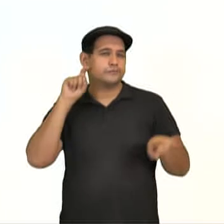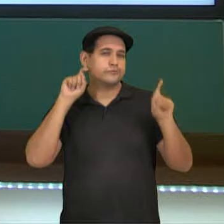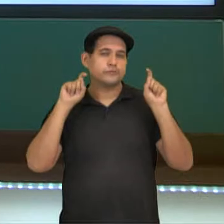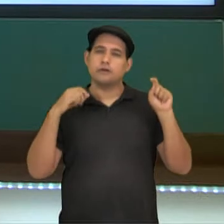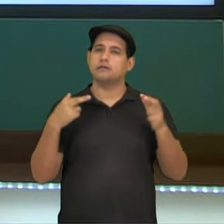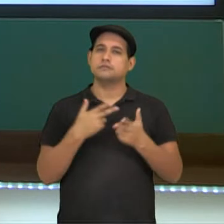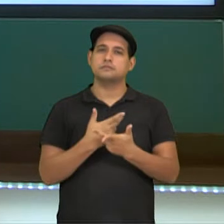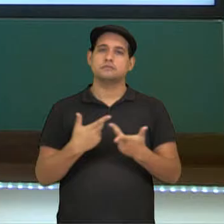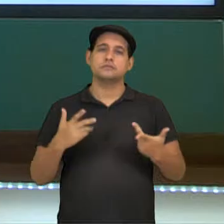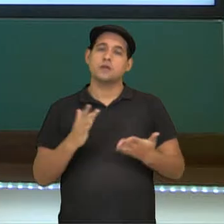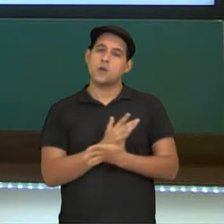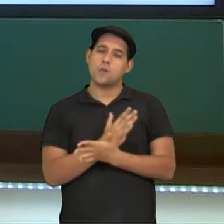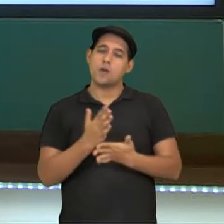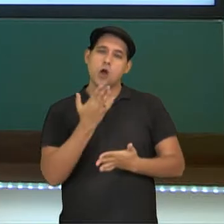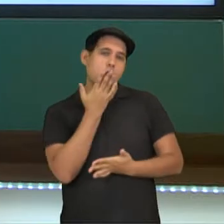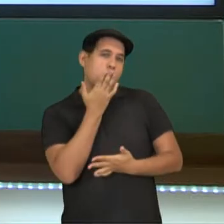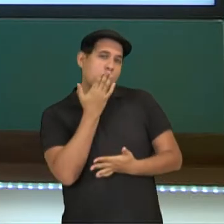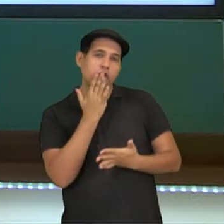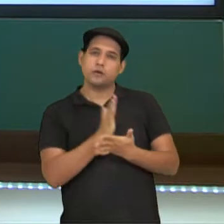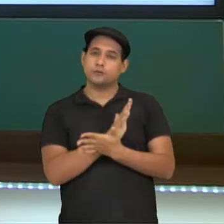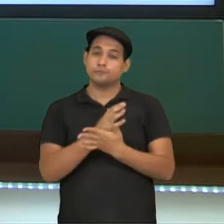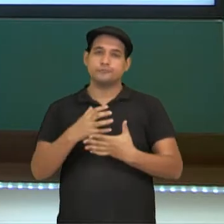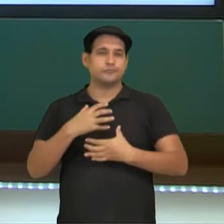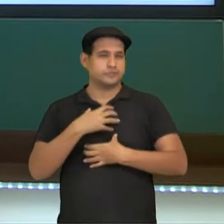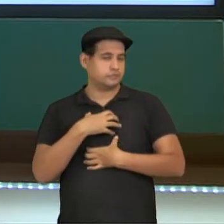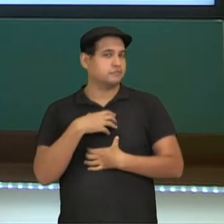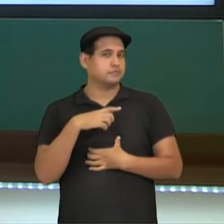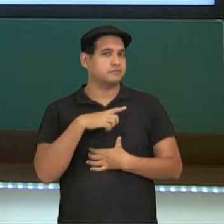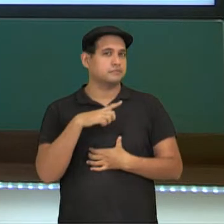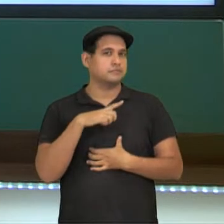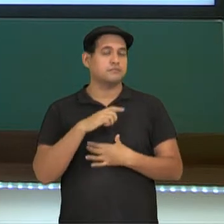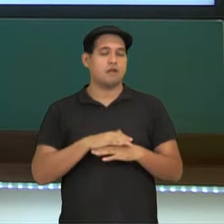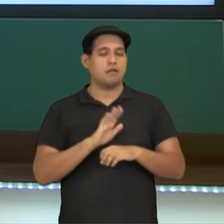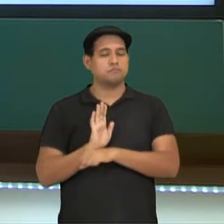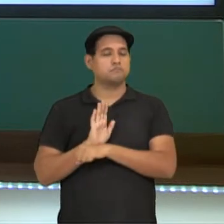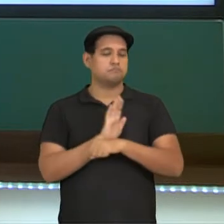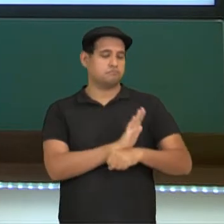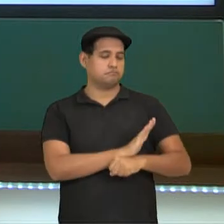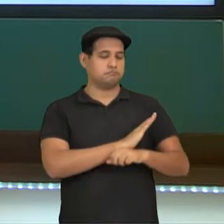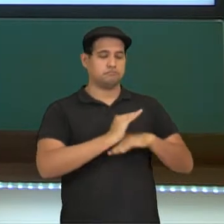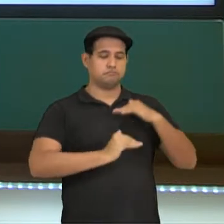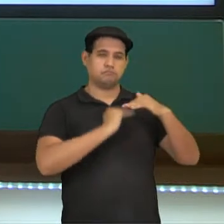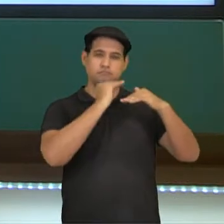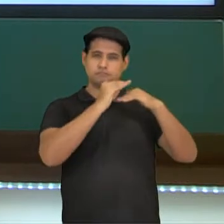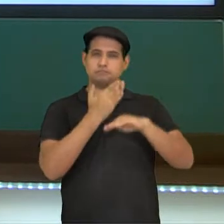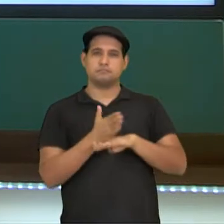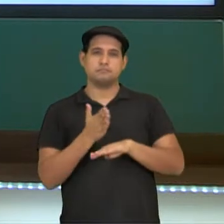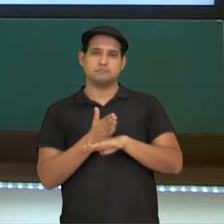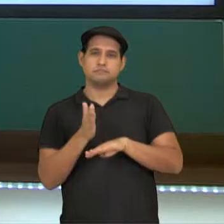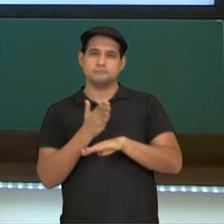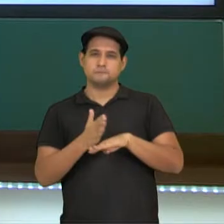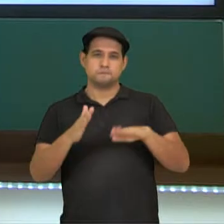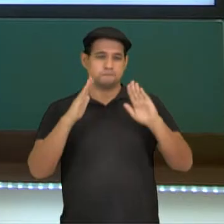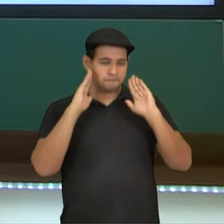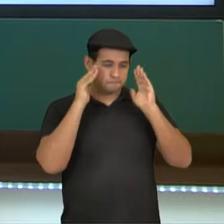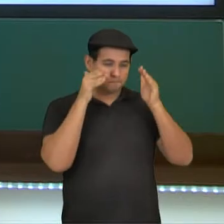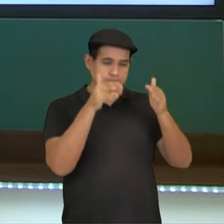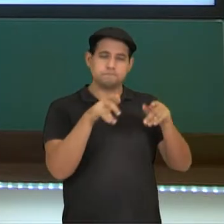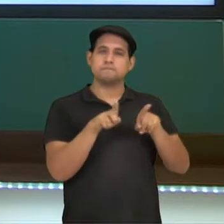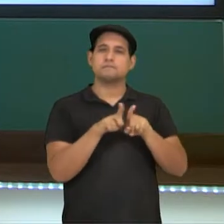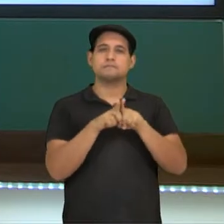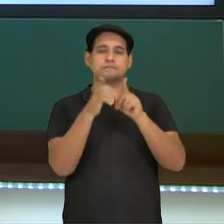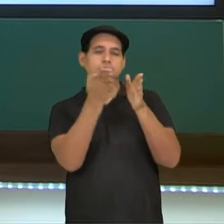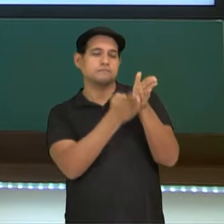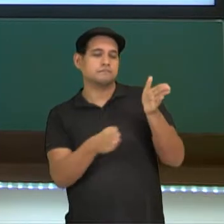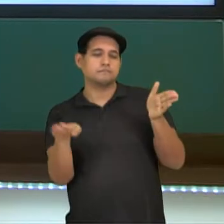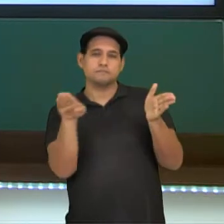né? Algumas cores, formas geométricas que vão auxiliar esse praticante a se concentrar e